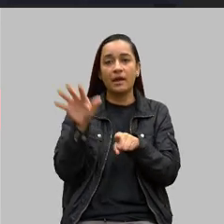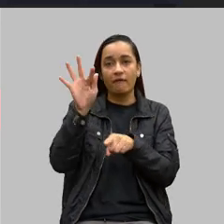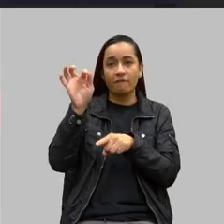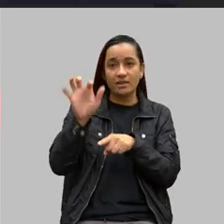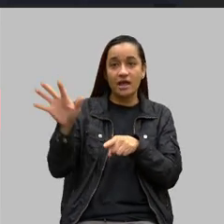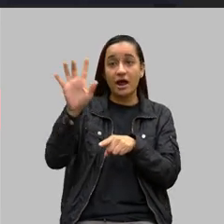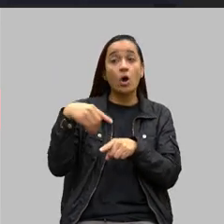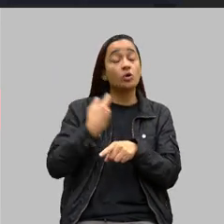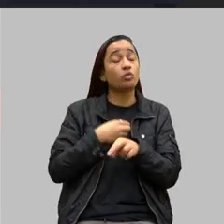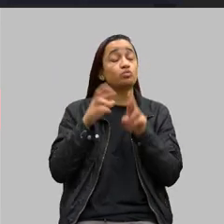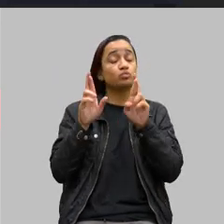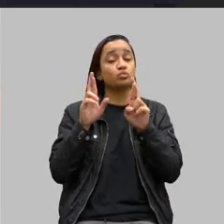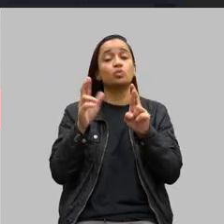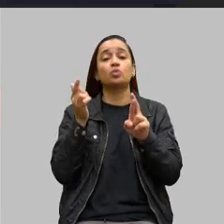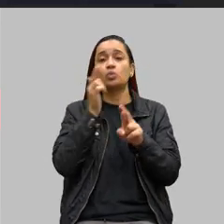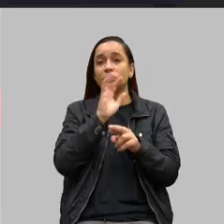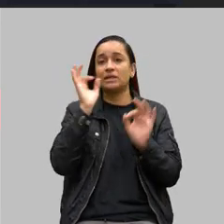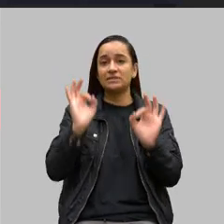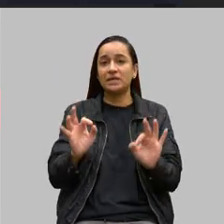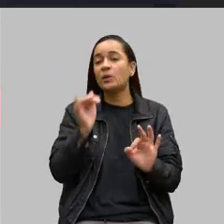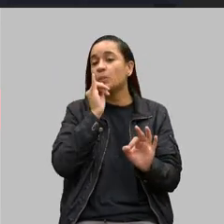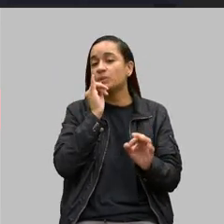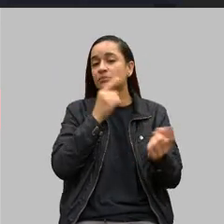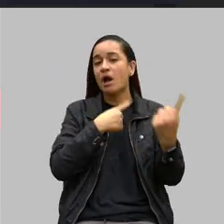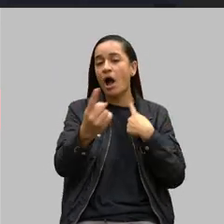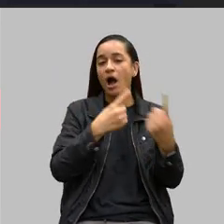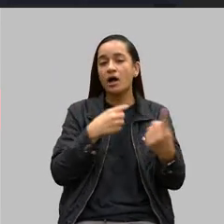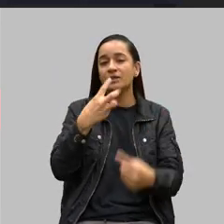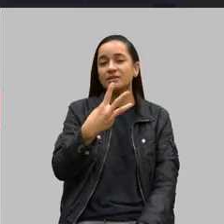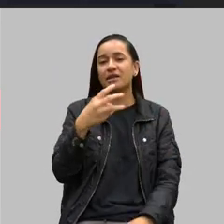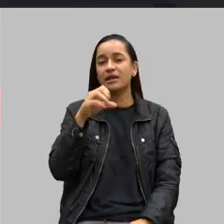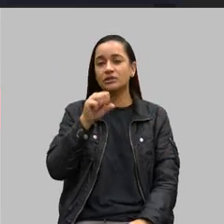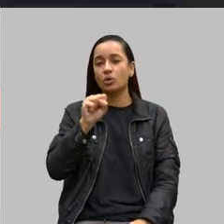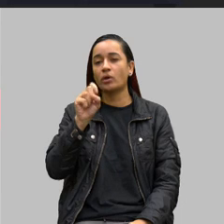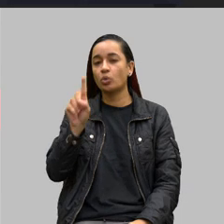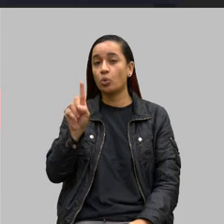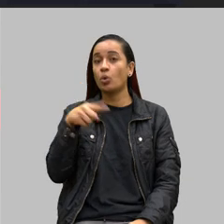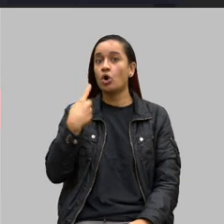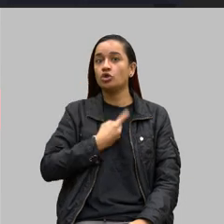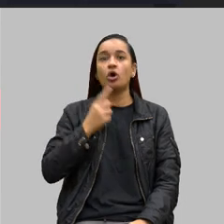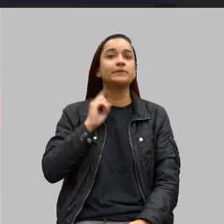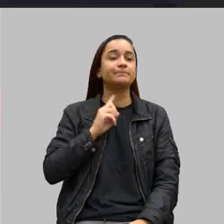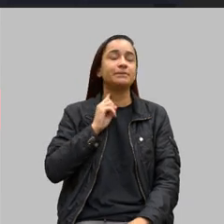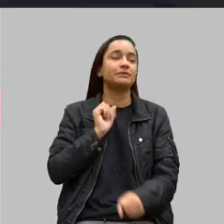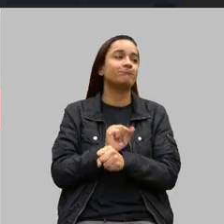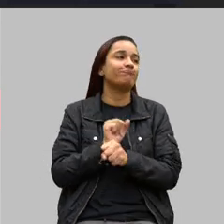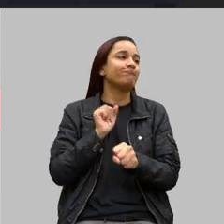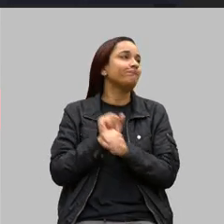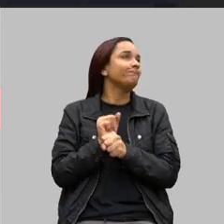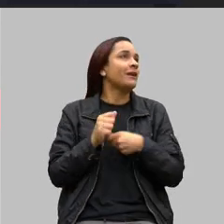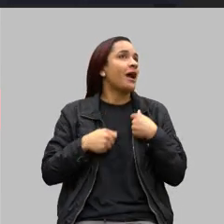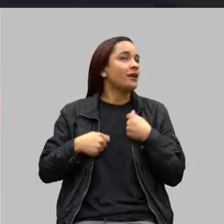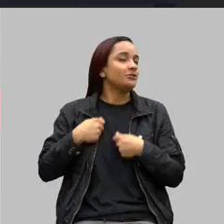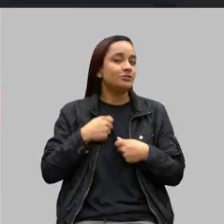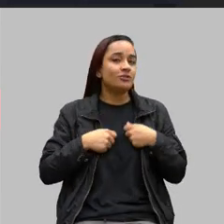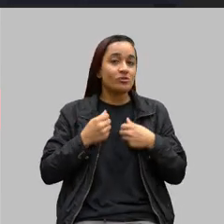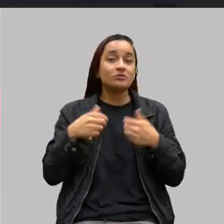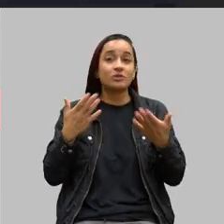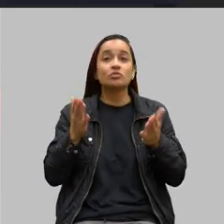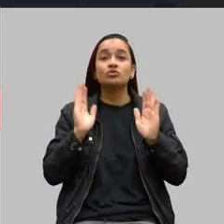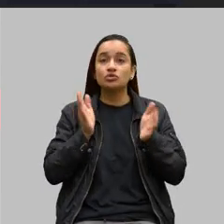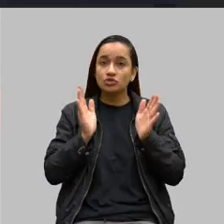dê certo como a própria 381 né obra tão aguardada por por todos nós mineiros aí nós vamos chegar a 20